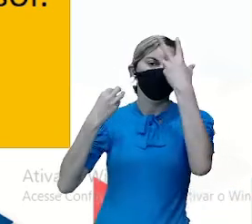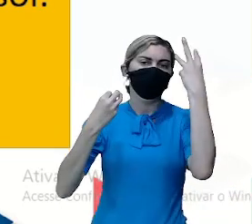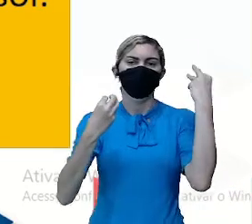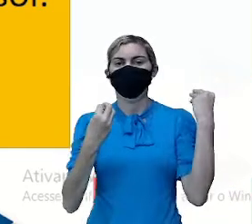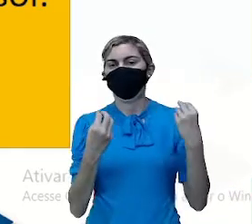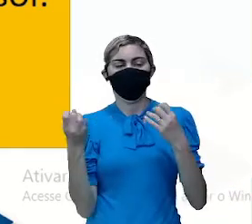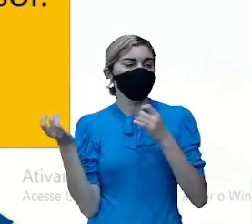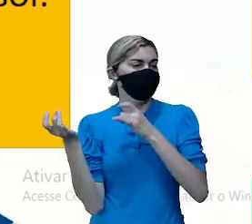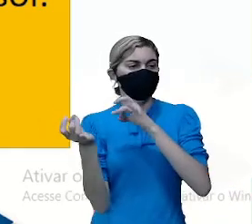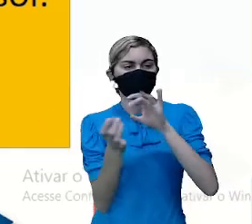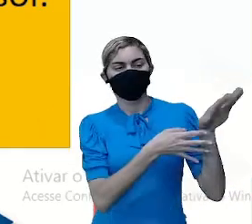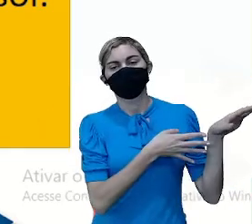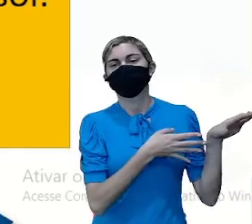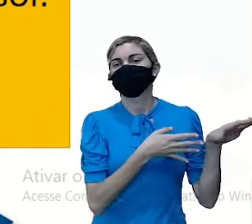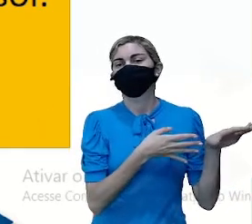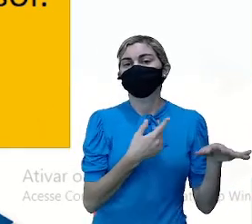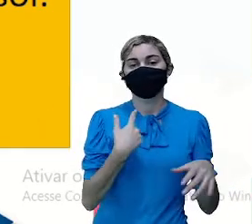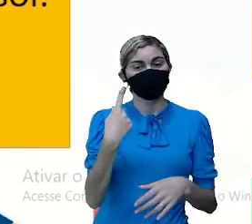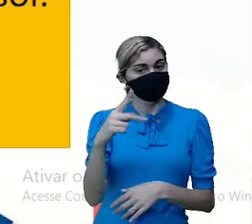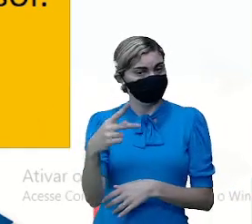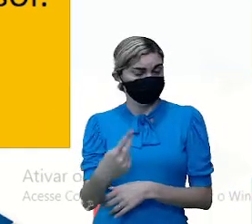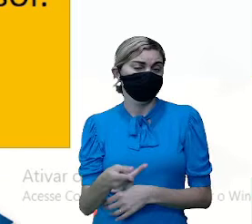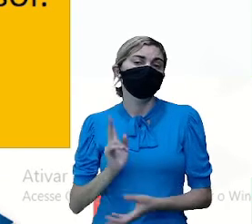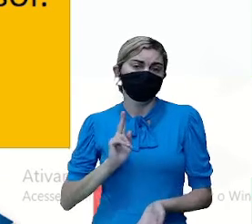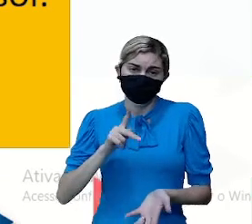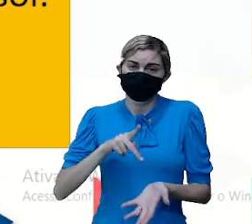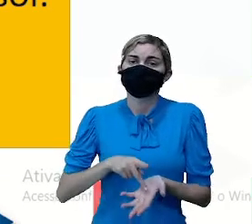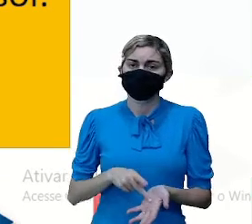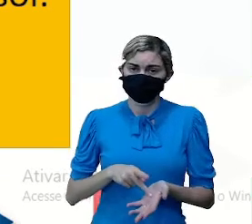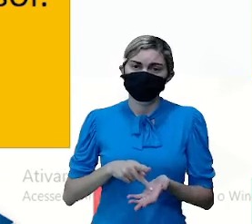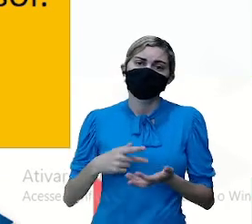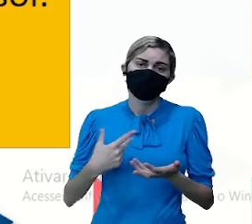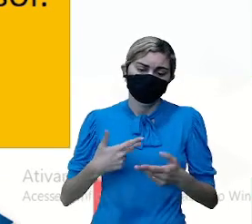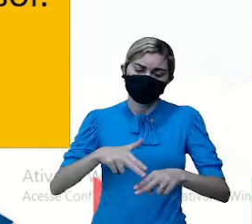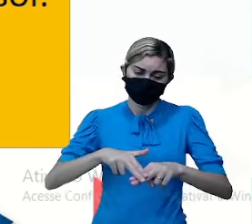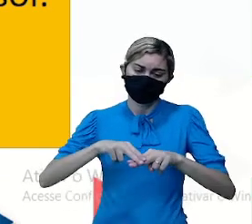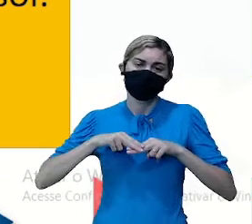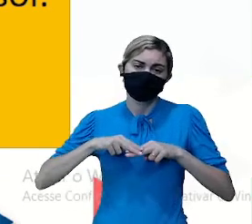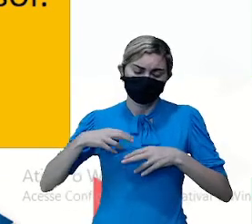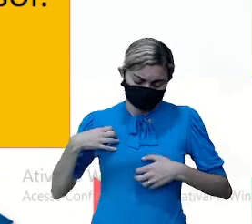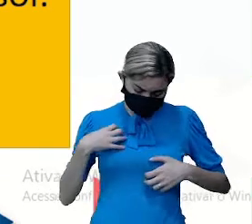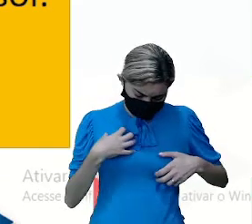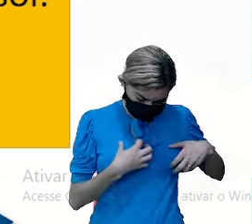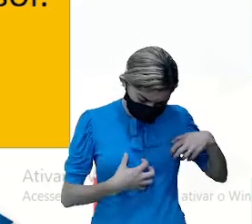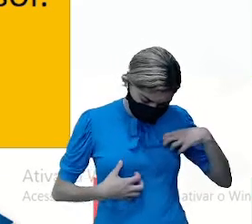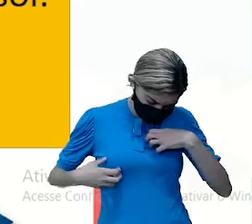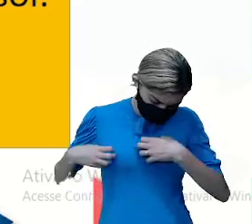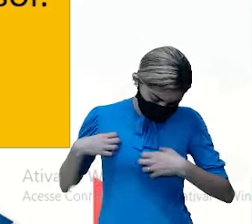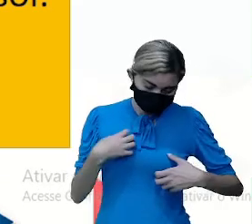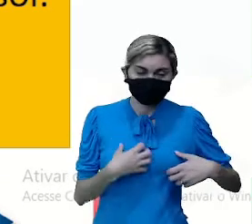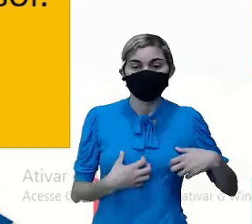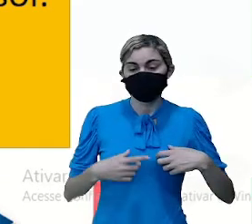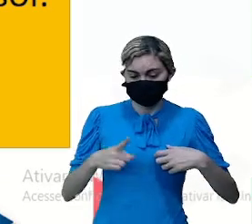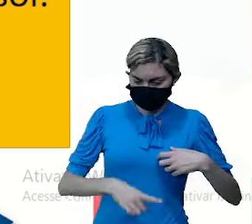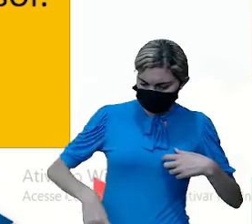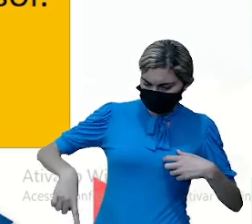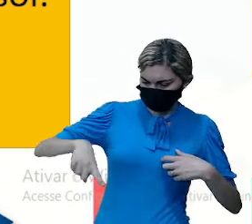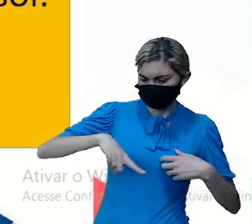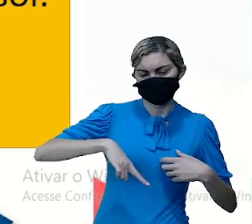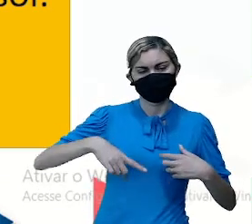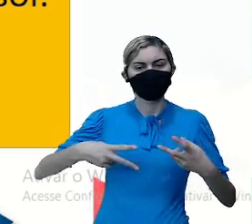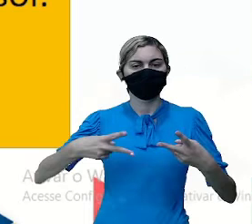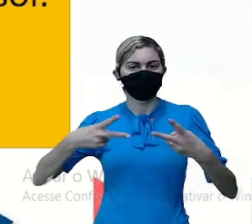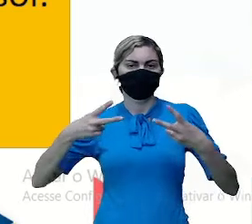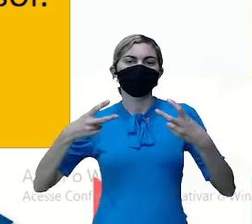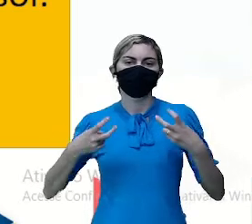sejam abandonadas. Isso realmente estava sendo motivo de angústia para eles. Nós vamos